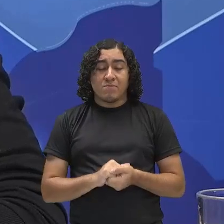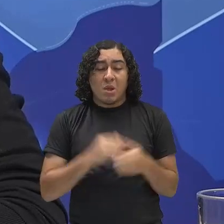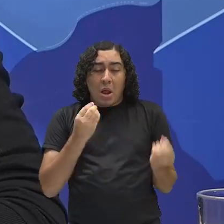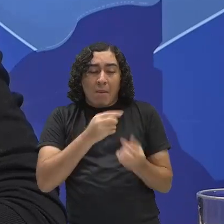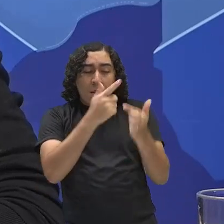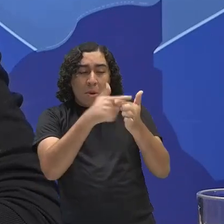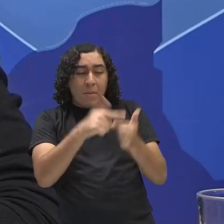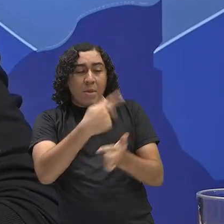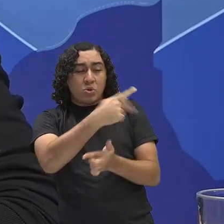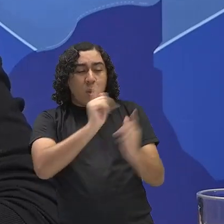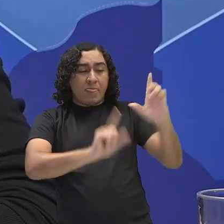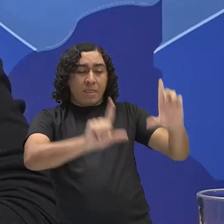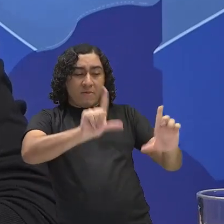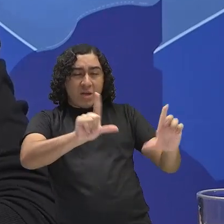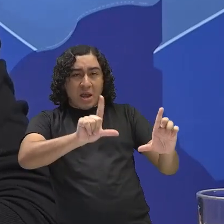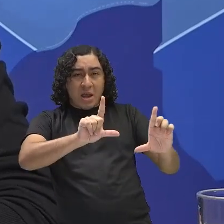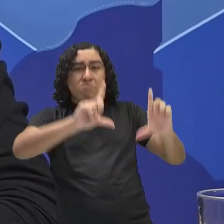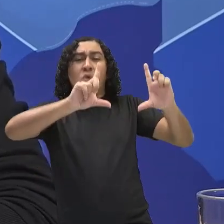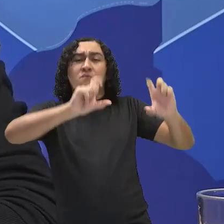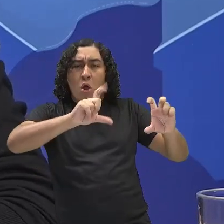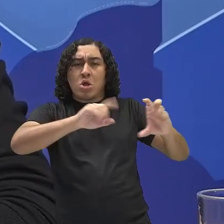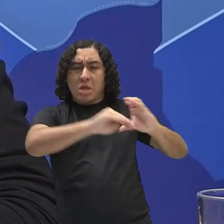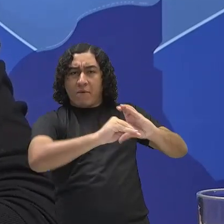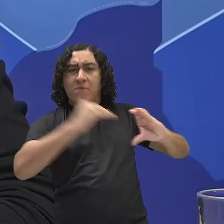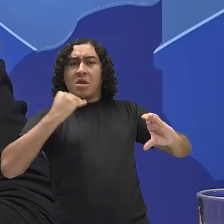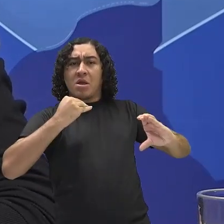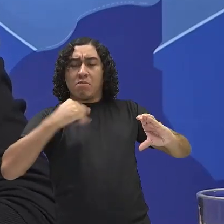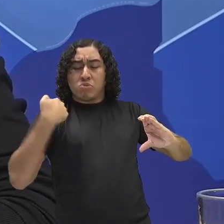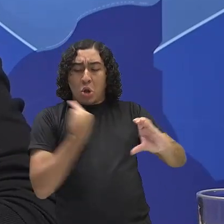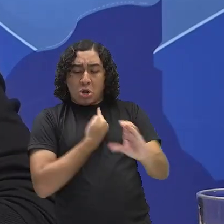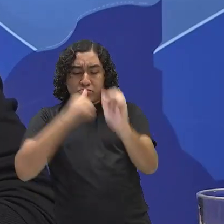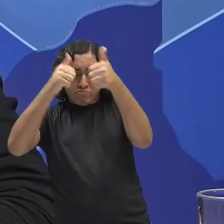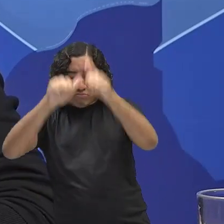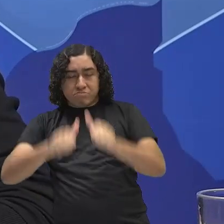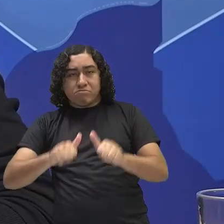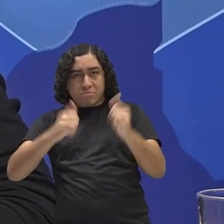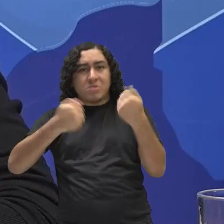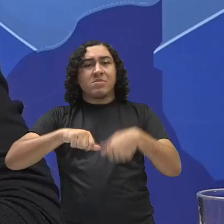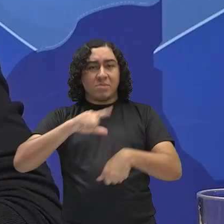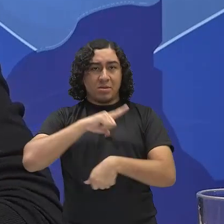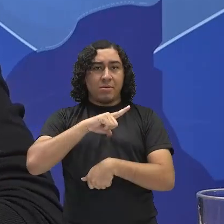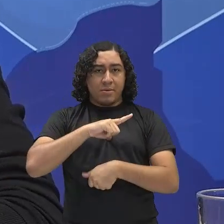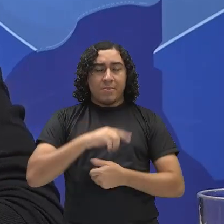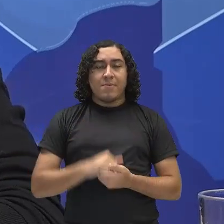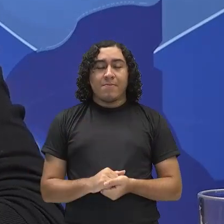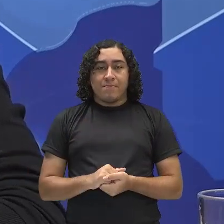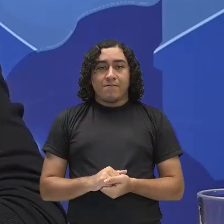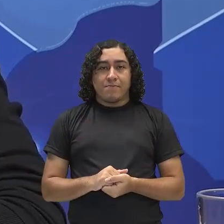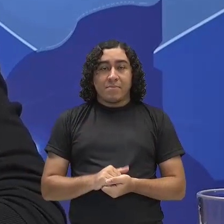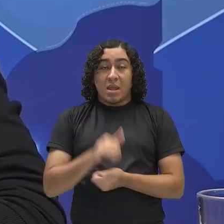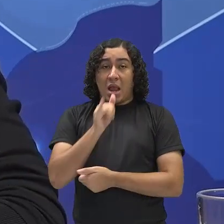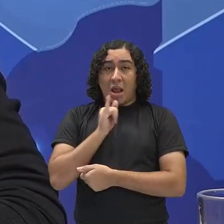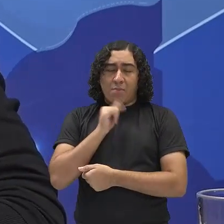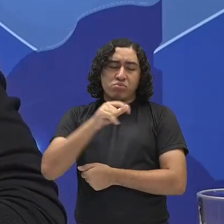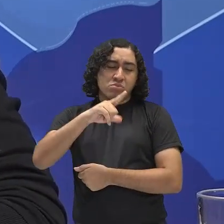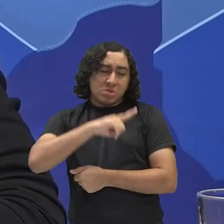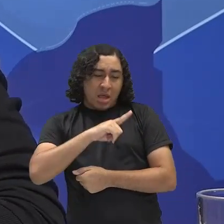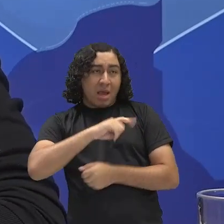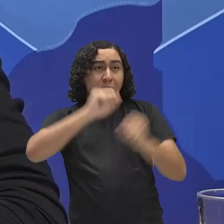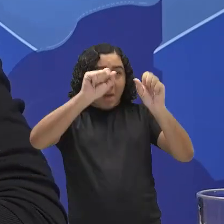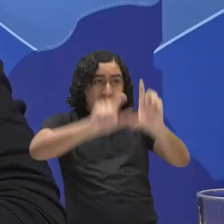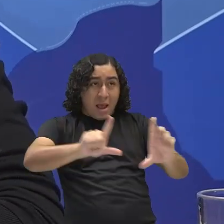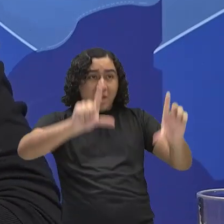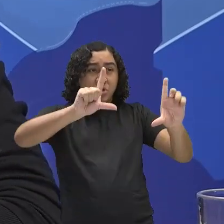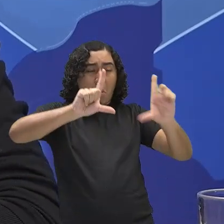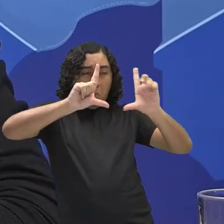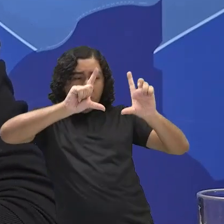TV? Nos envia uma imagem da sua TV para a gente ver como é que está. Nos envia uma imagem ali de tal canto da sua tela para a gente poder